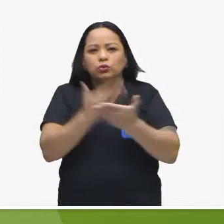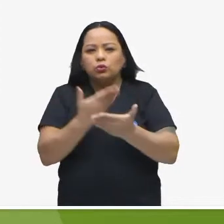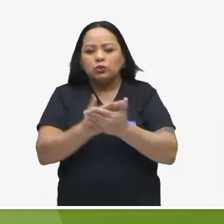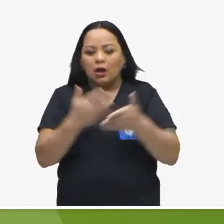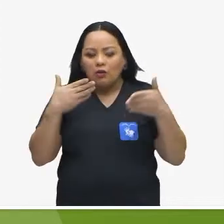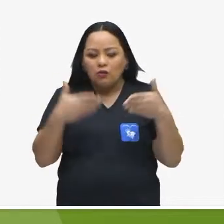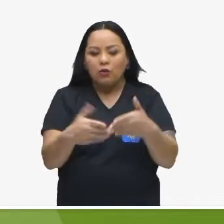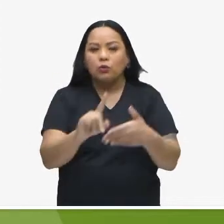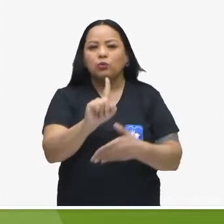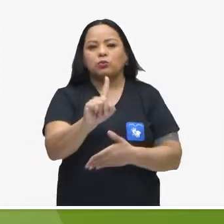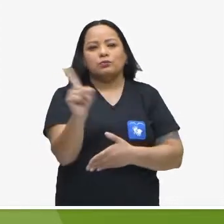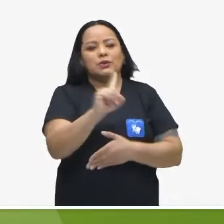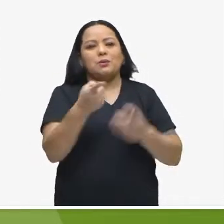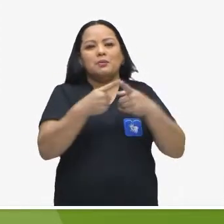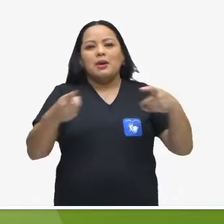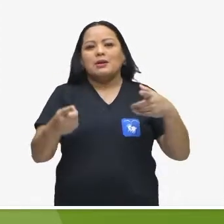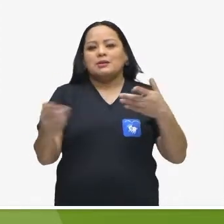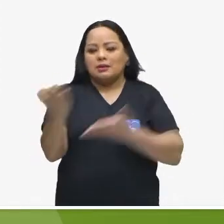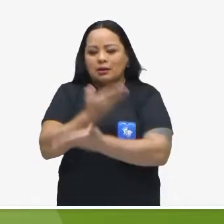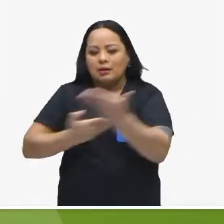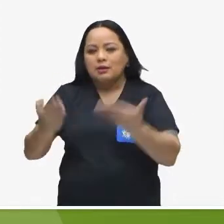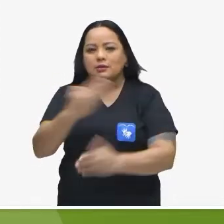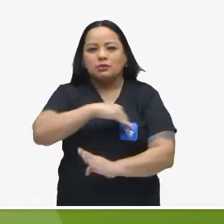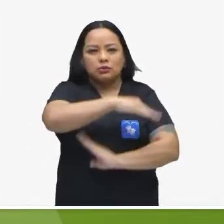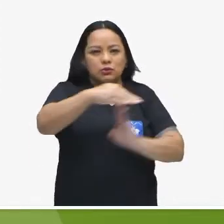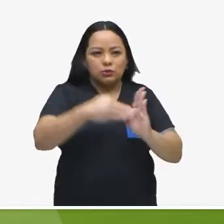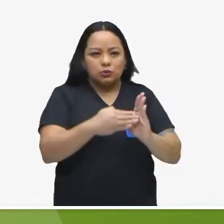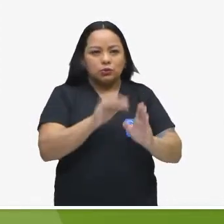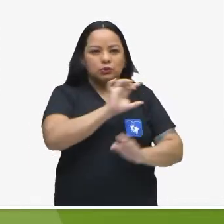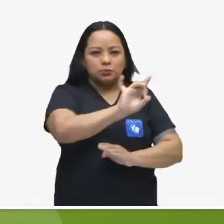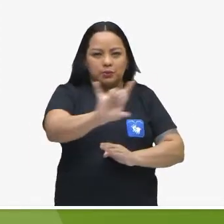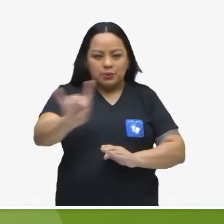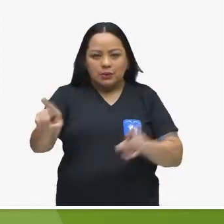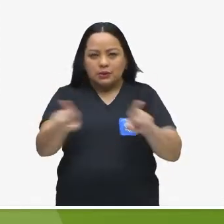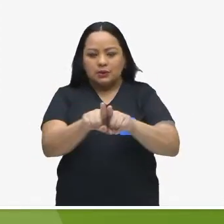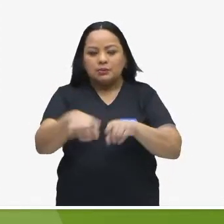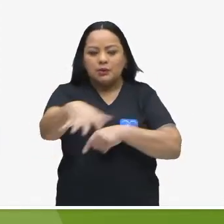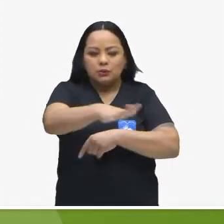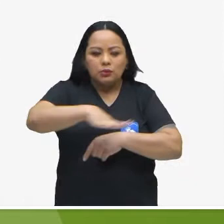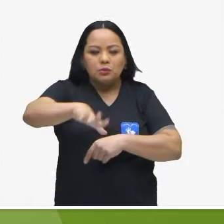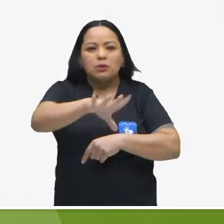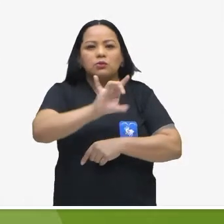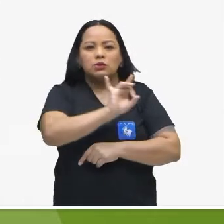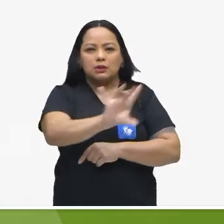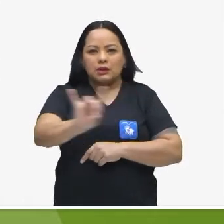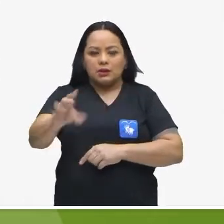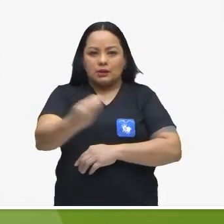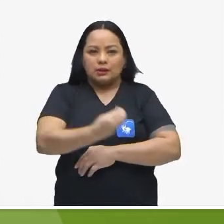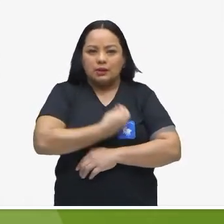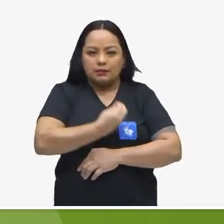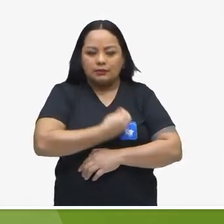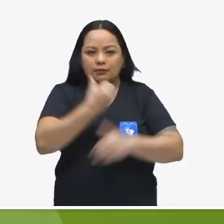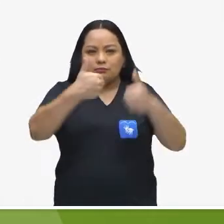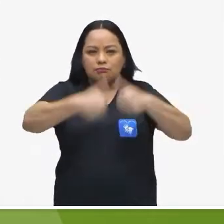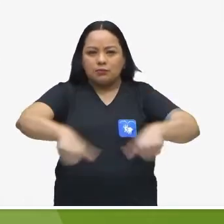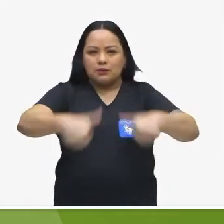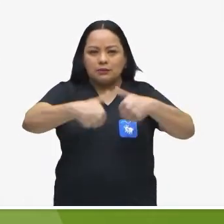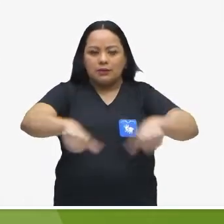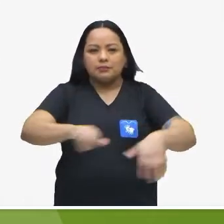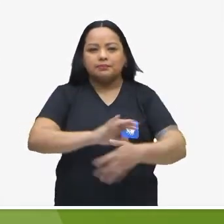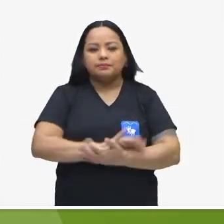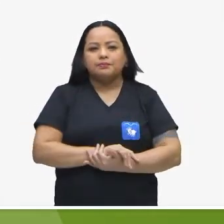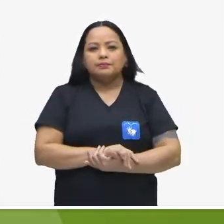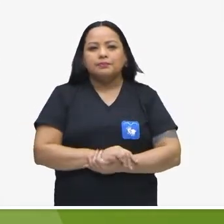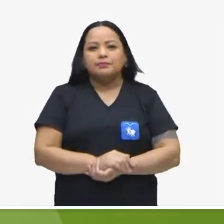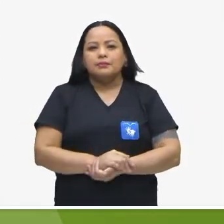mas a relação de todos os organismos e do meio ambiente onde ele está, certo?